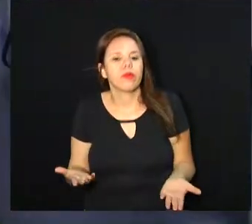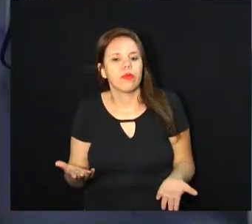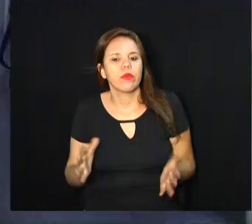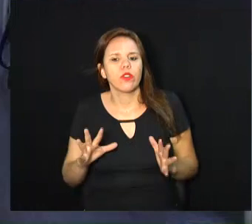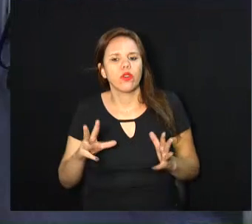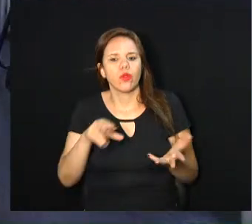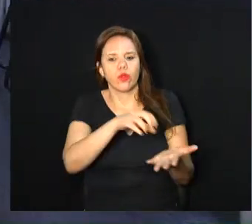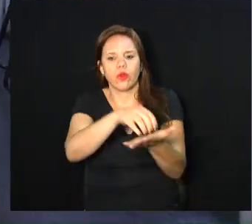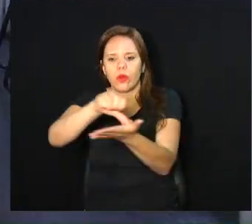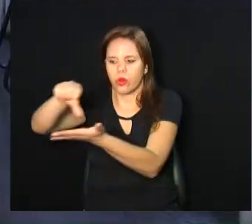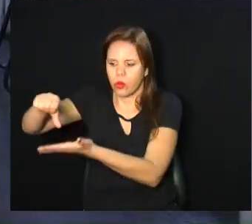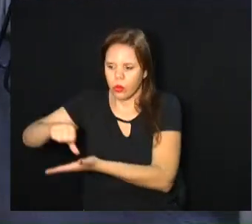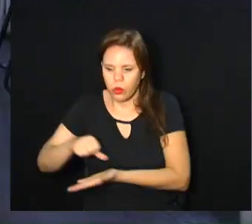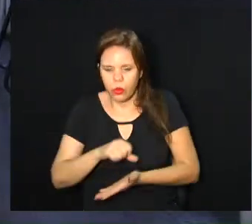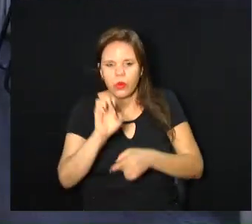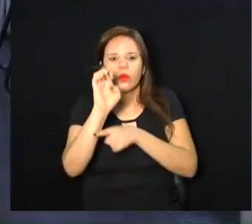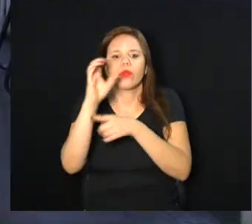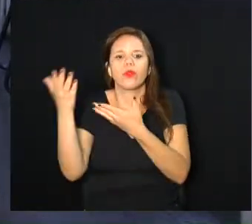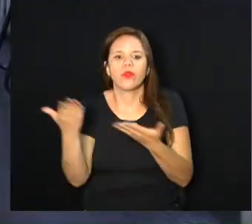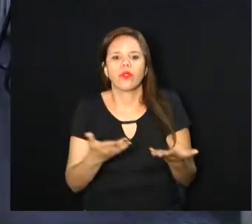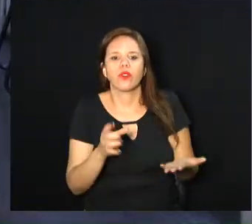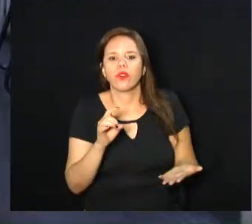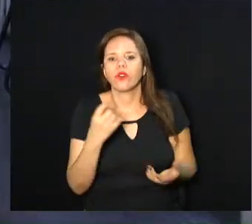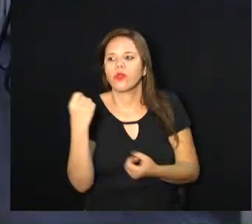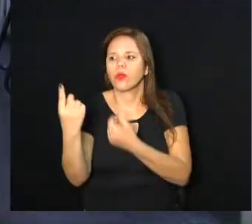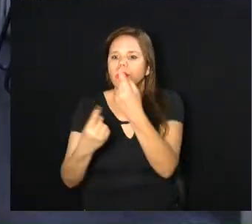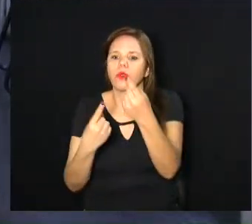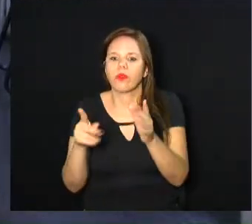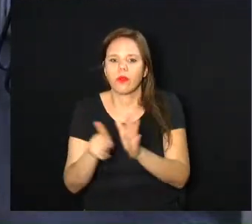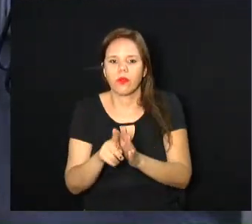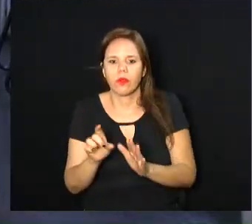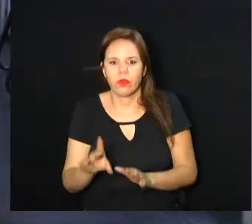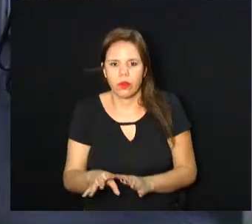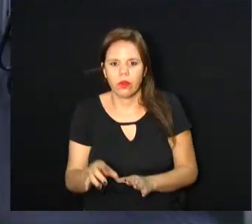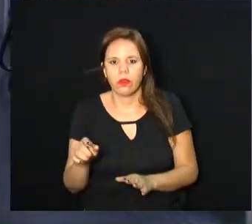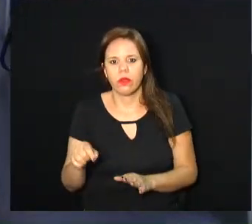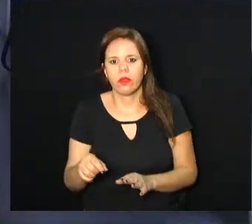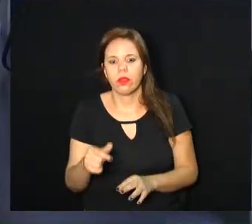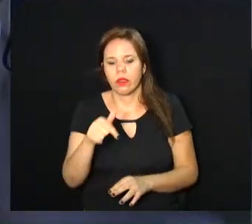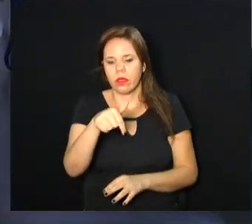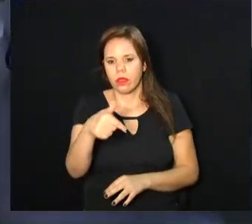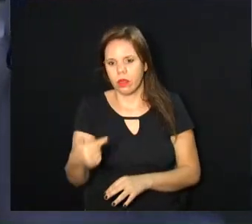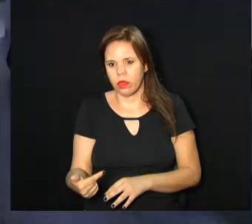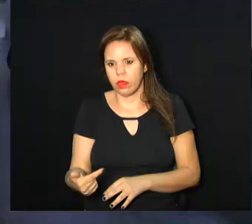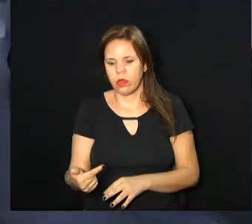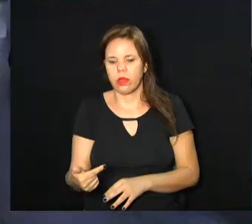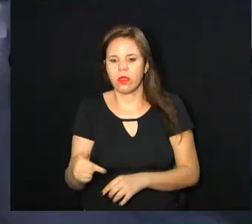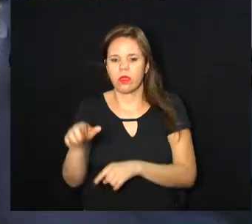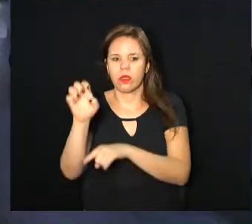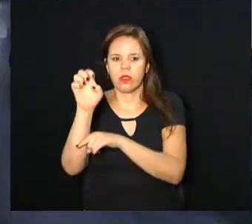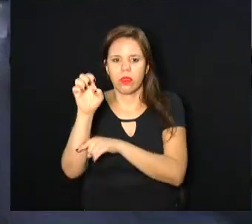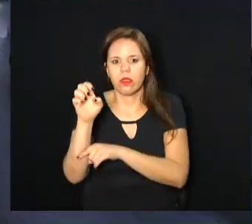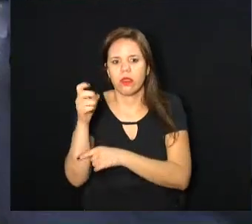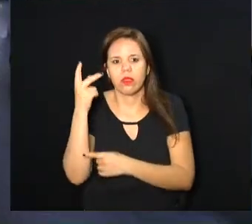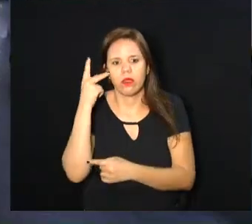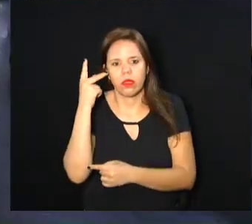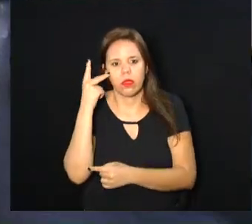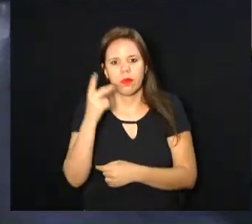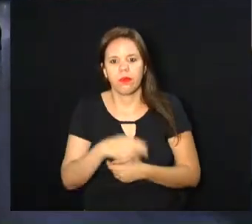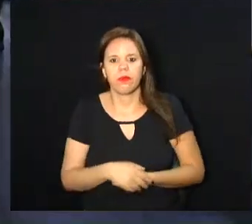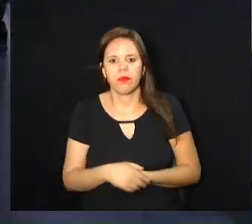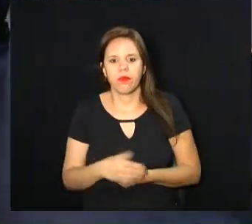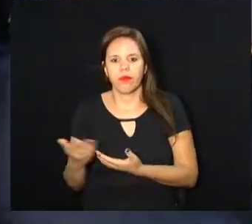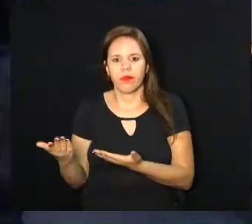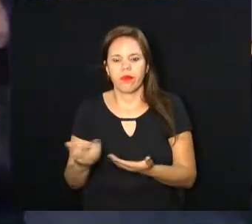as unidades do estado estão recebendo ou são algumas específicas? São as 72 unidades dos Poupa Tempos em todo o estado.